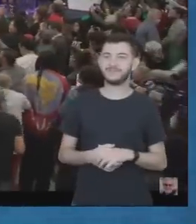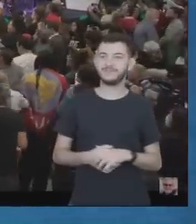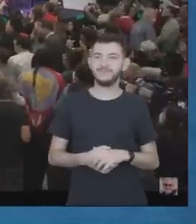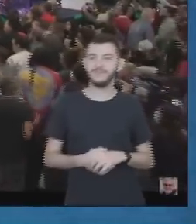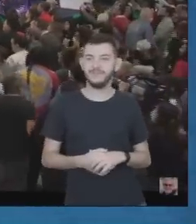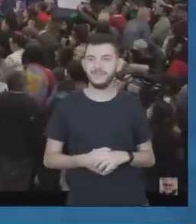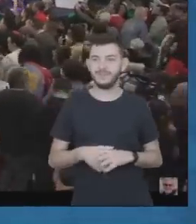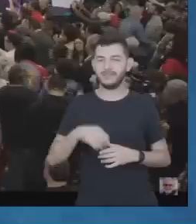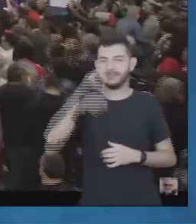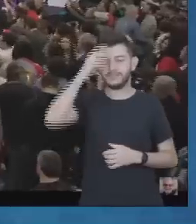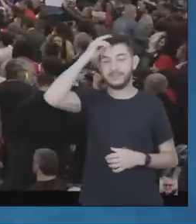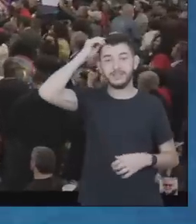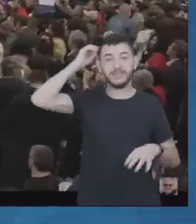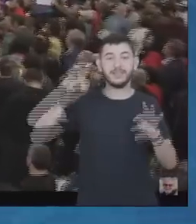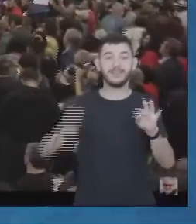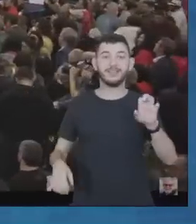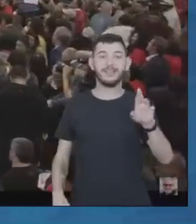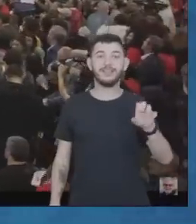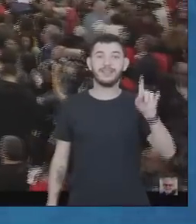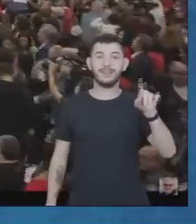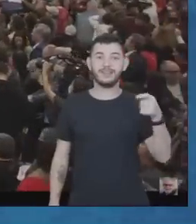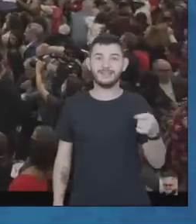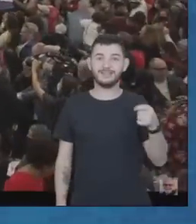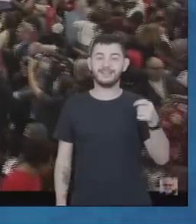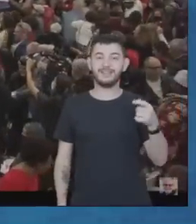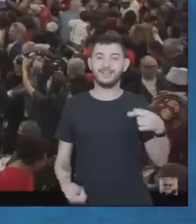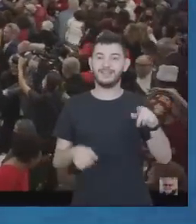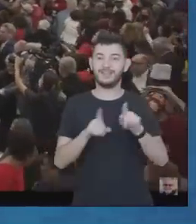Tereza Cristina e João Camareiro.